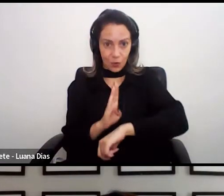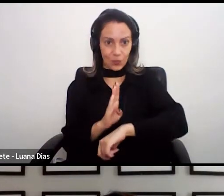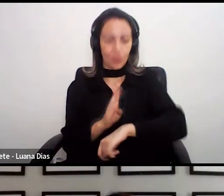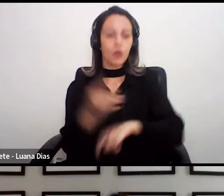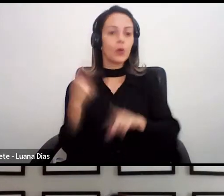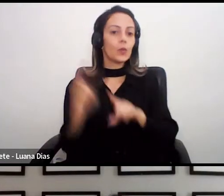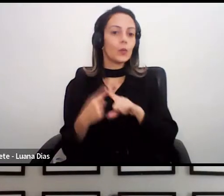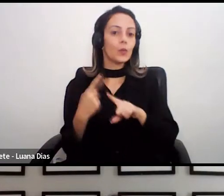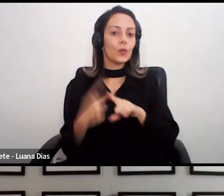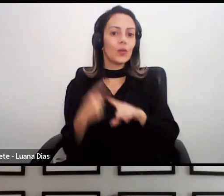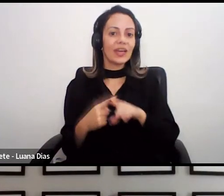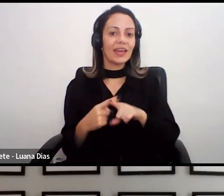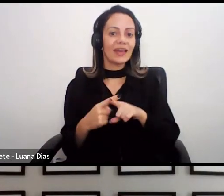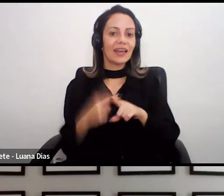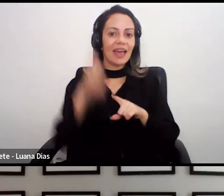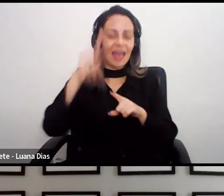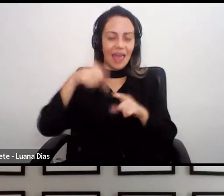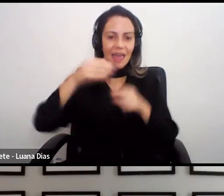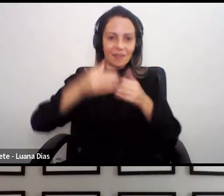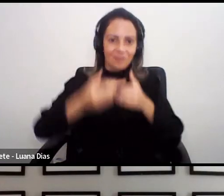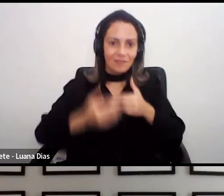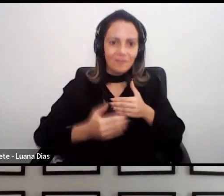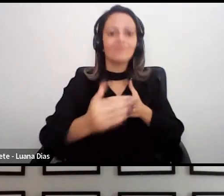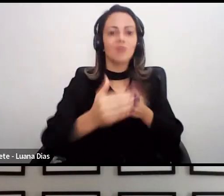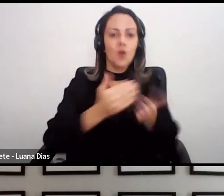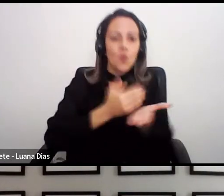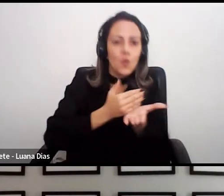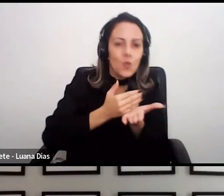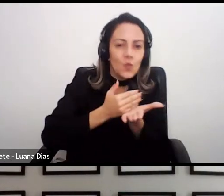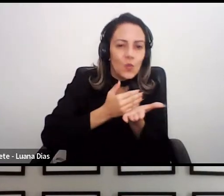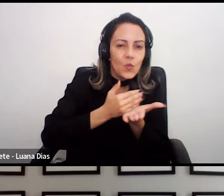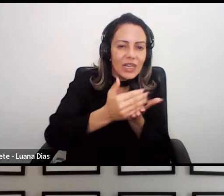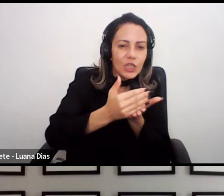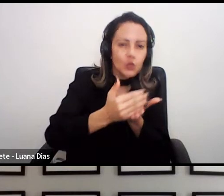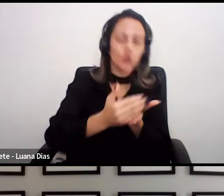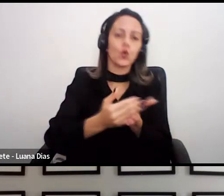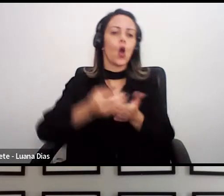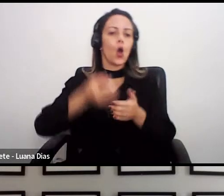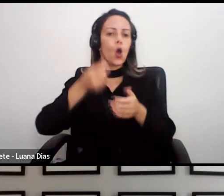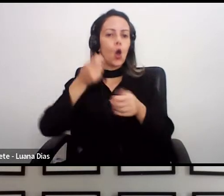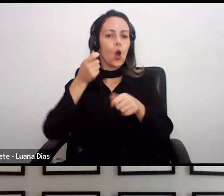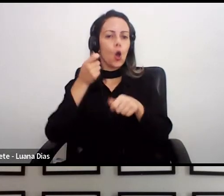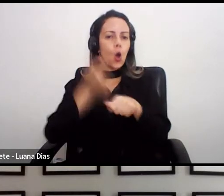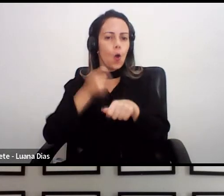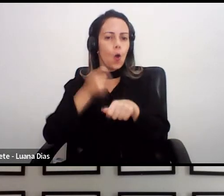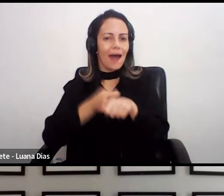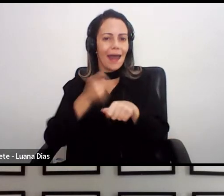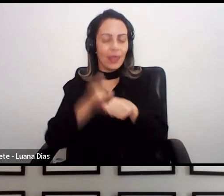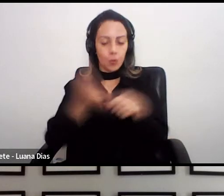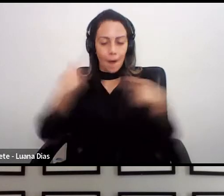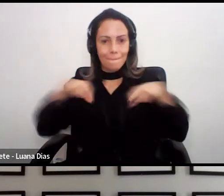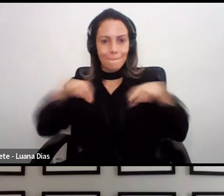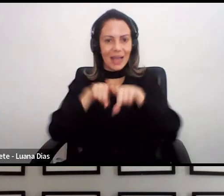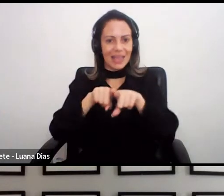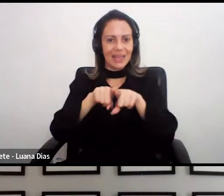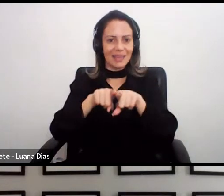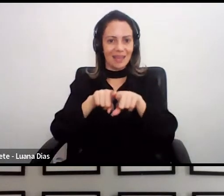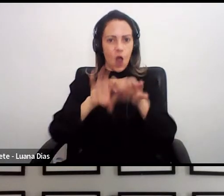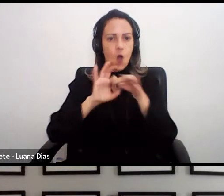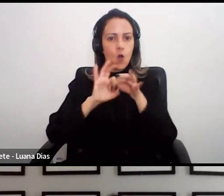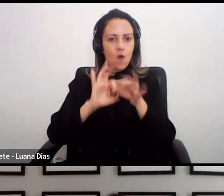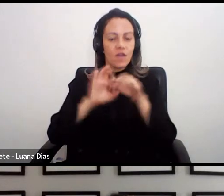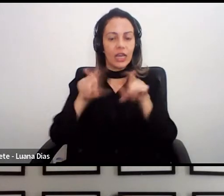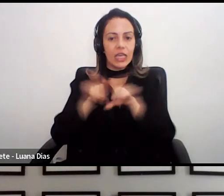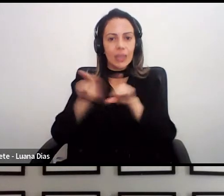porque dá início, de uma forma muito concreta, a uma parceria, um convênio e